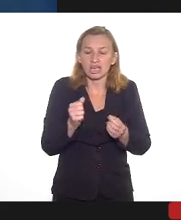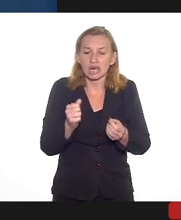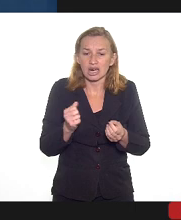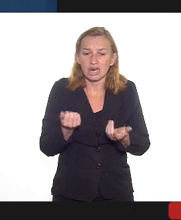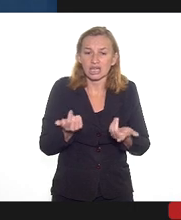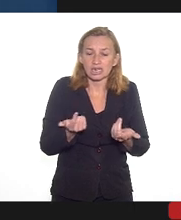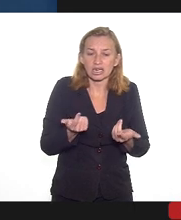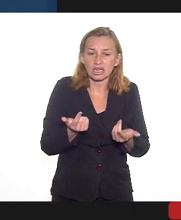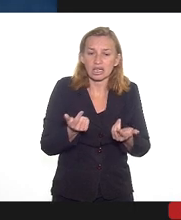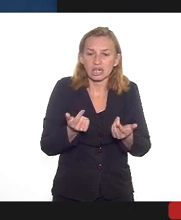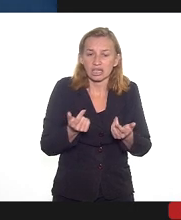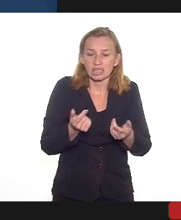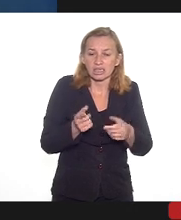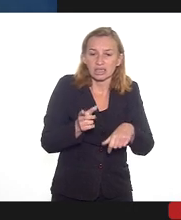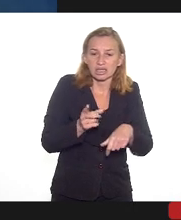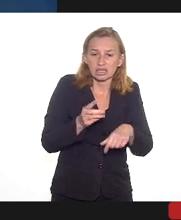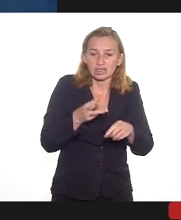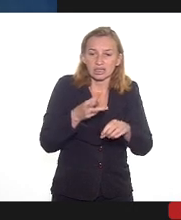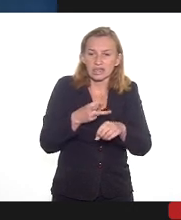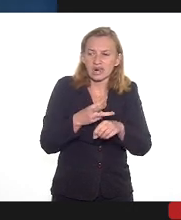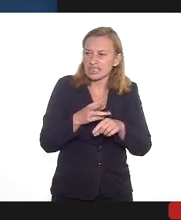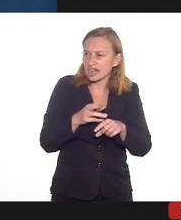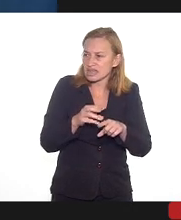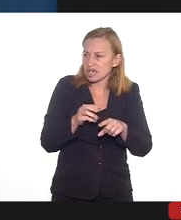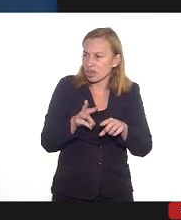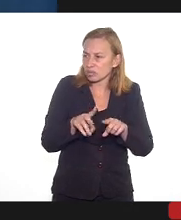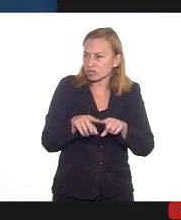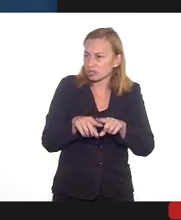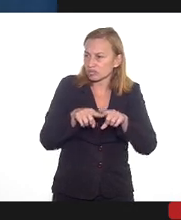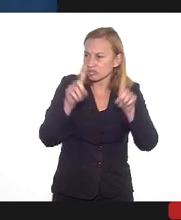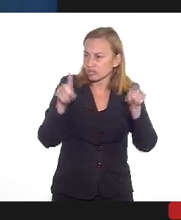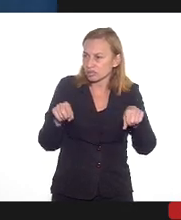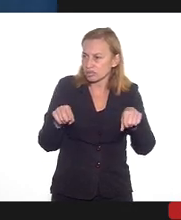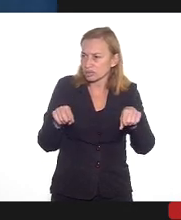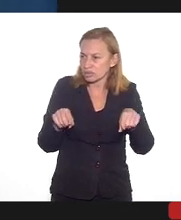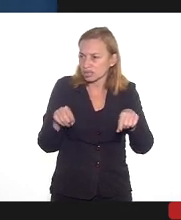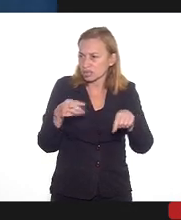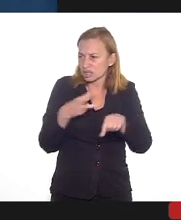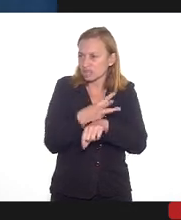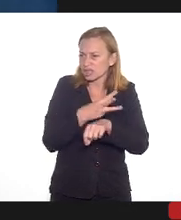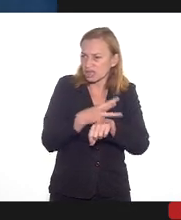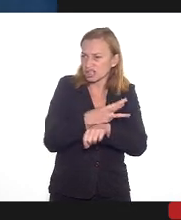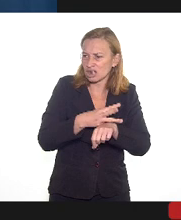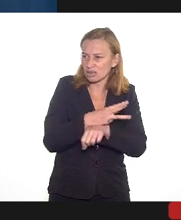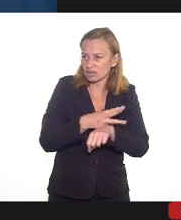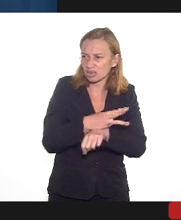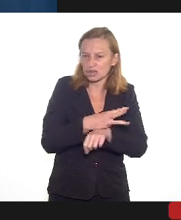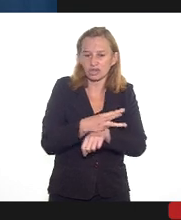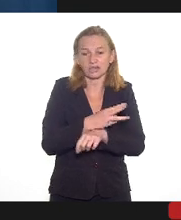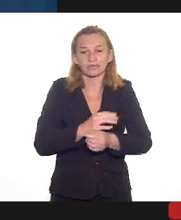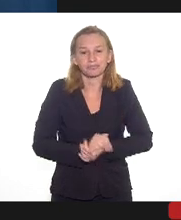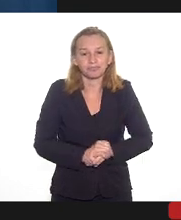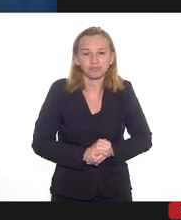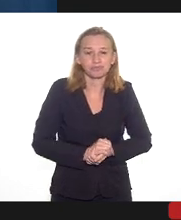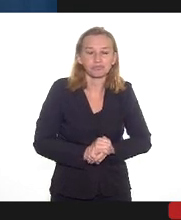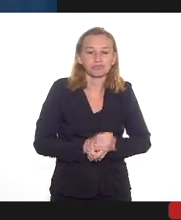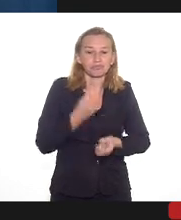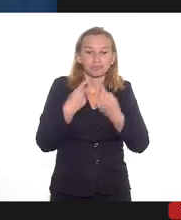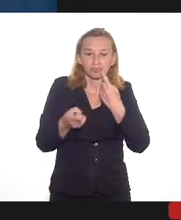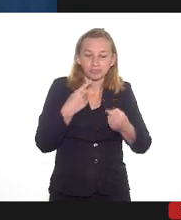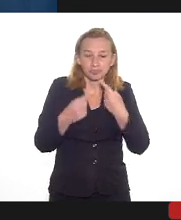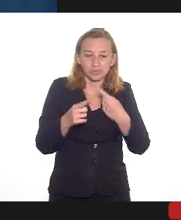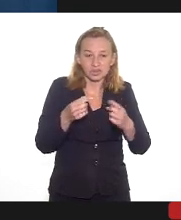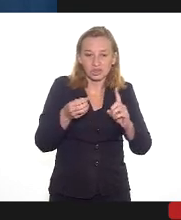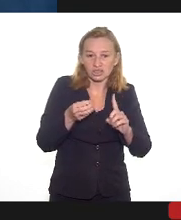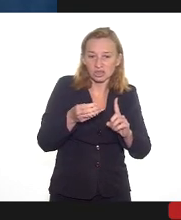dos funcionários, retirando valores do que poderiam ser colocados no fundo de previdência. Política de GLP, que